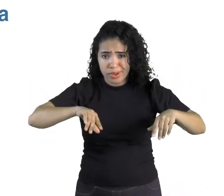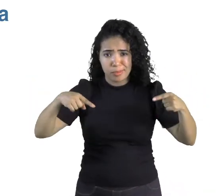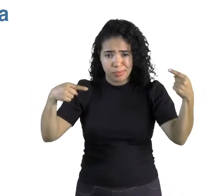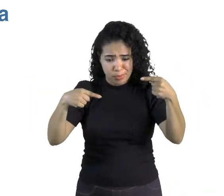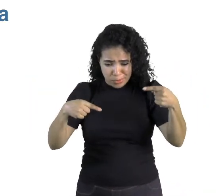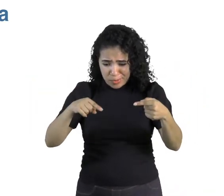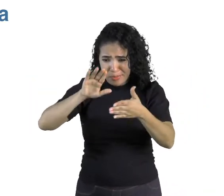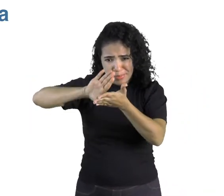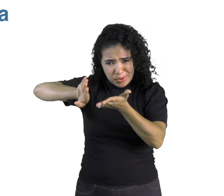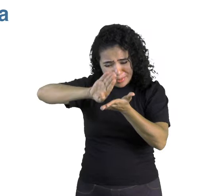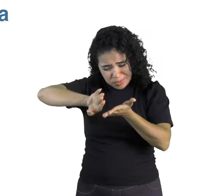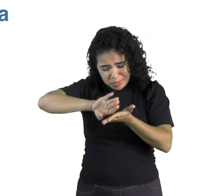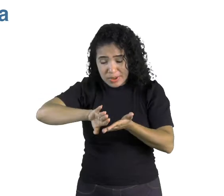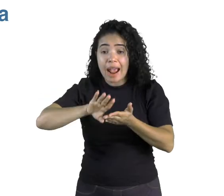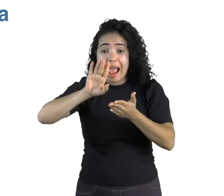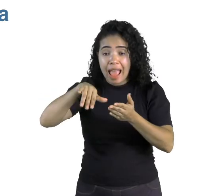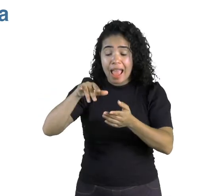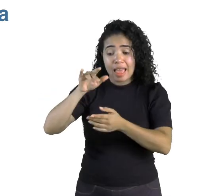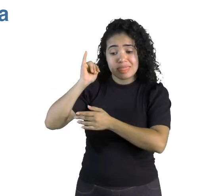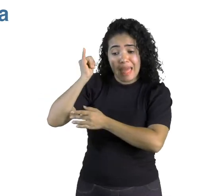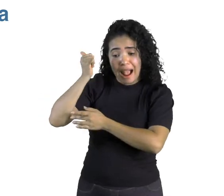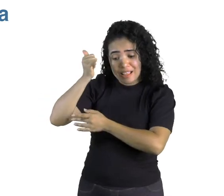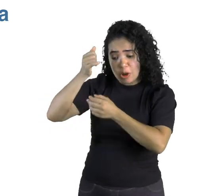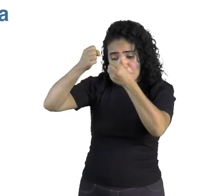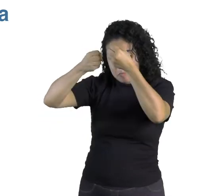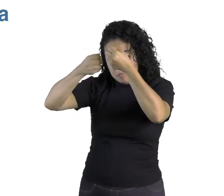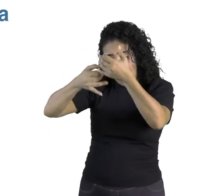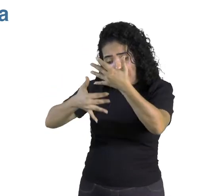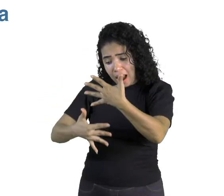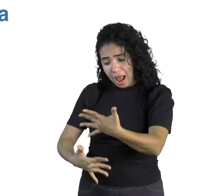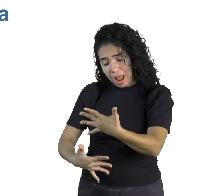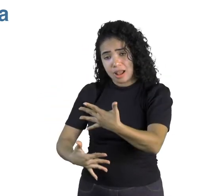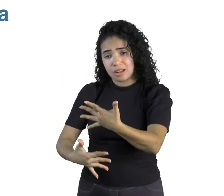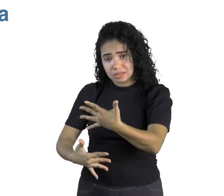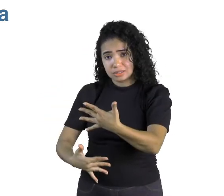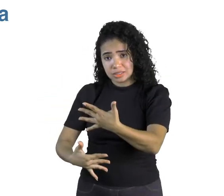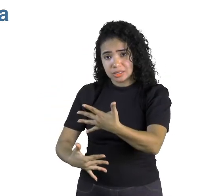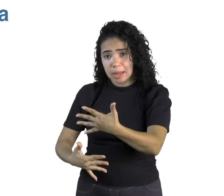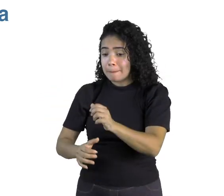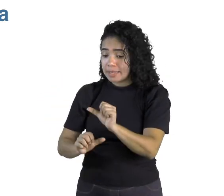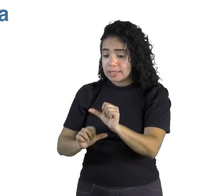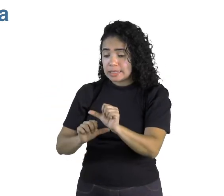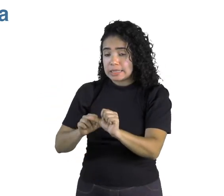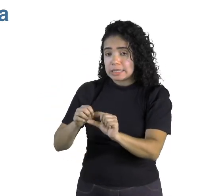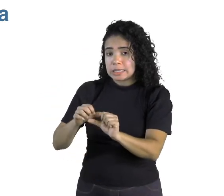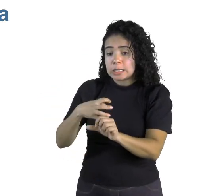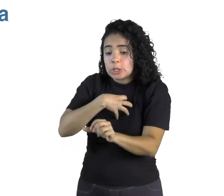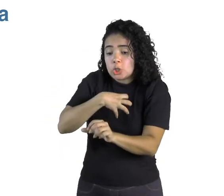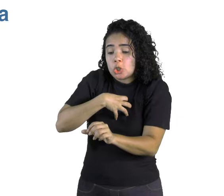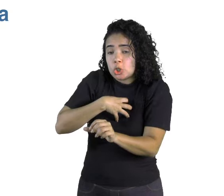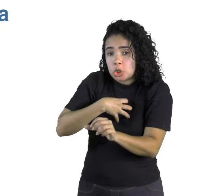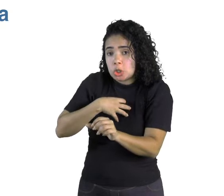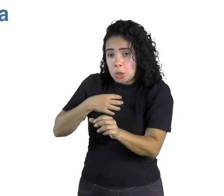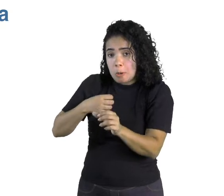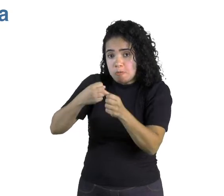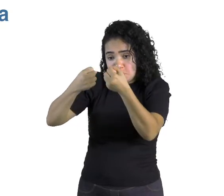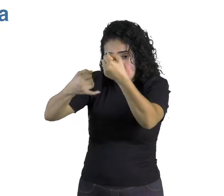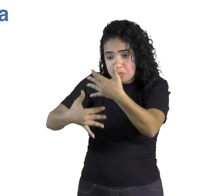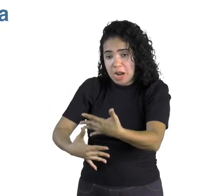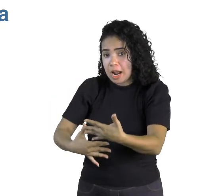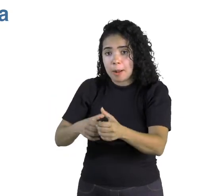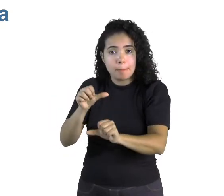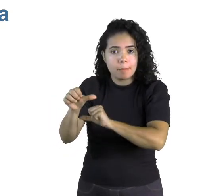as descreve, sem nada alterar o sentido da mensagem. Para conferirmos